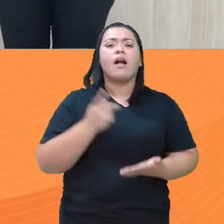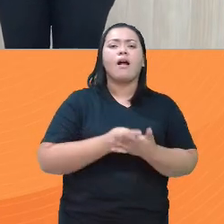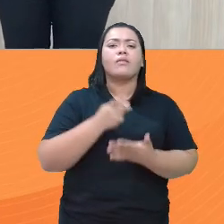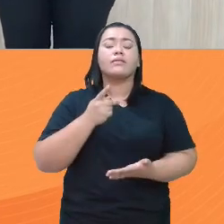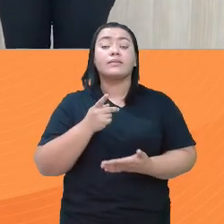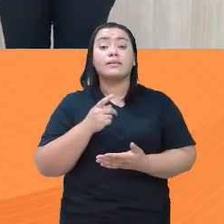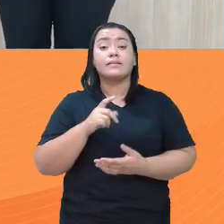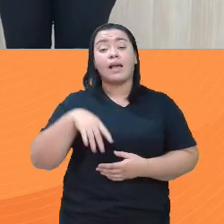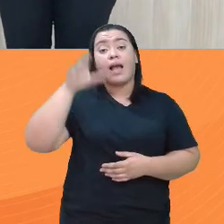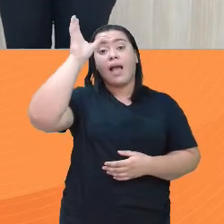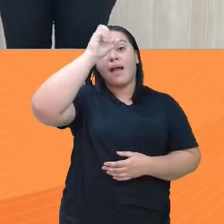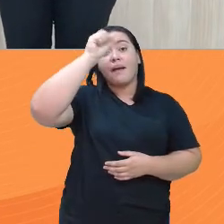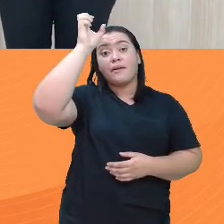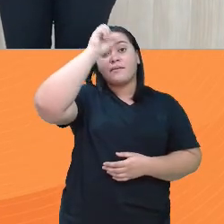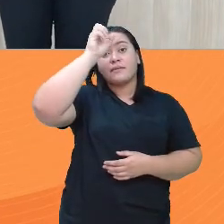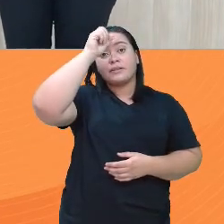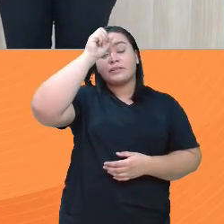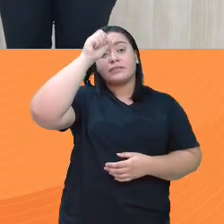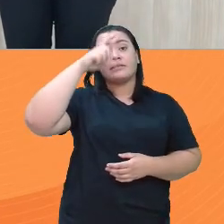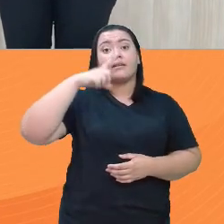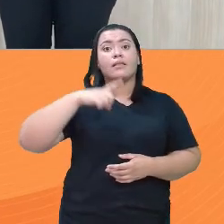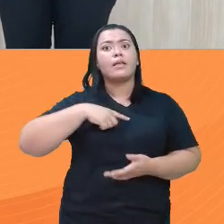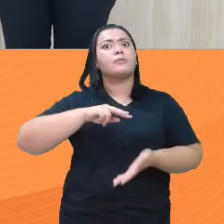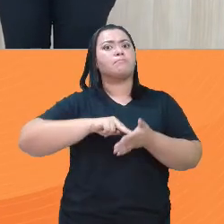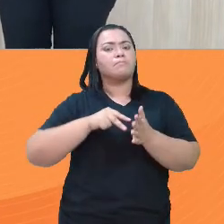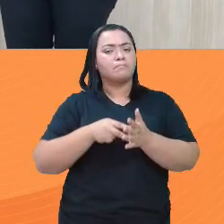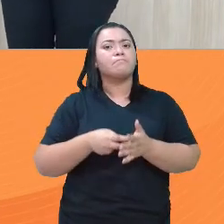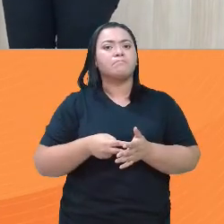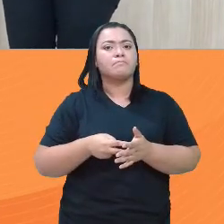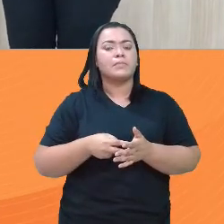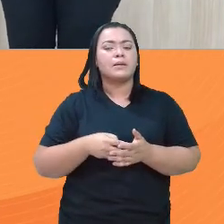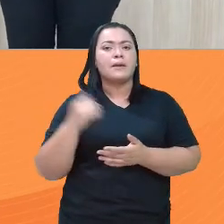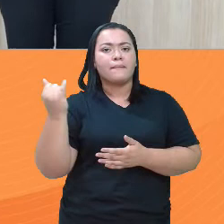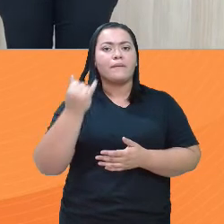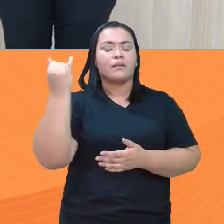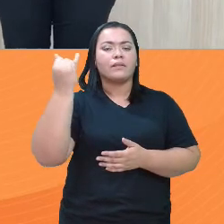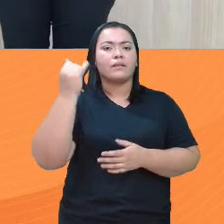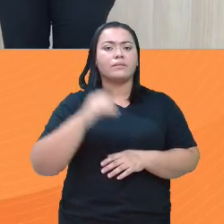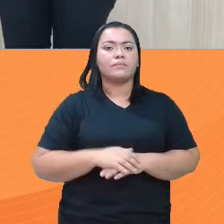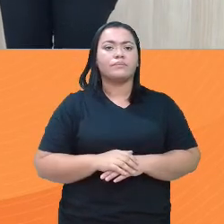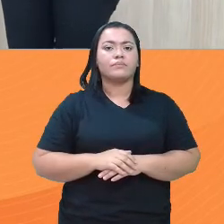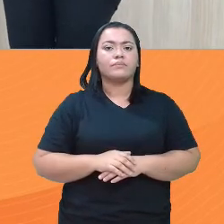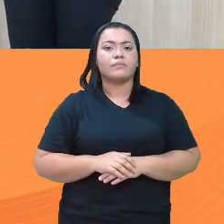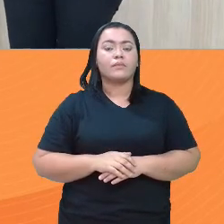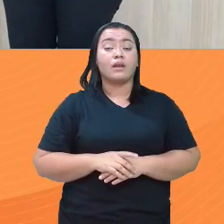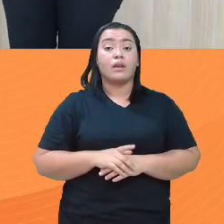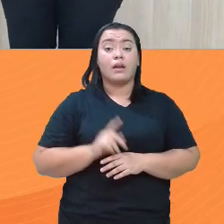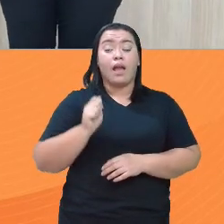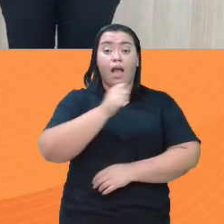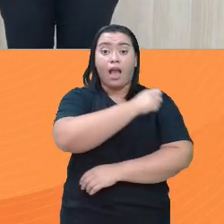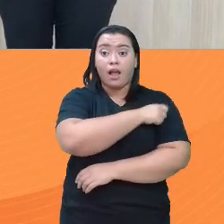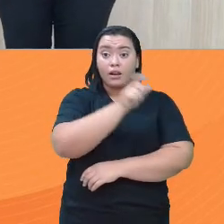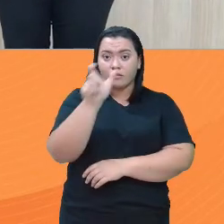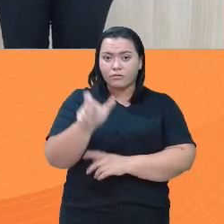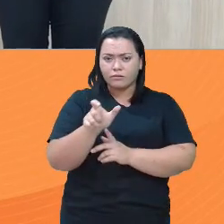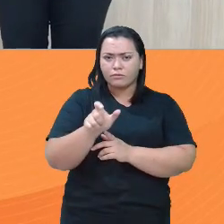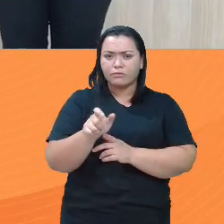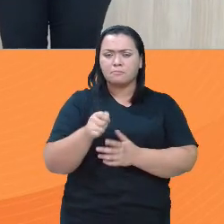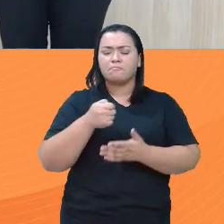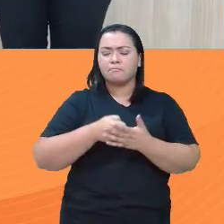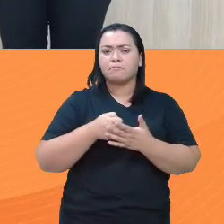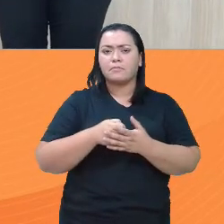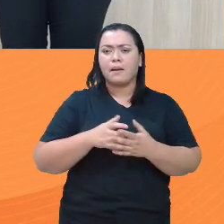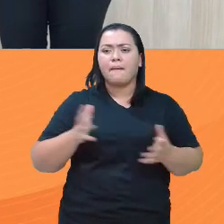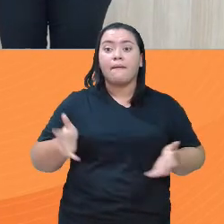de aprendizagem é significativo? O que é que vai acontecer quando ele persiste? Né? Ele vai se sentir